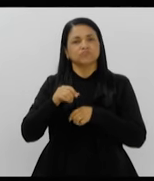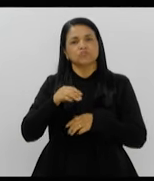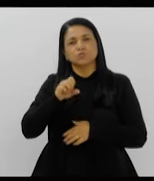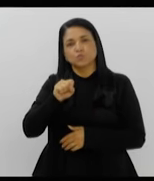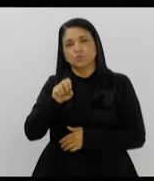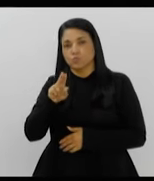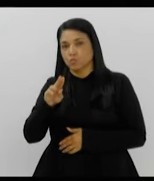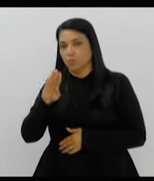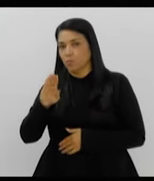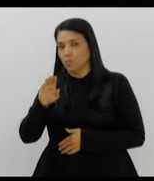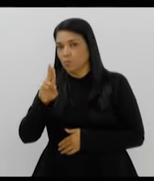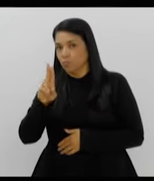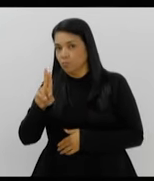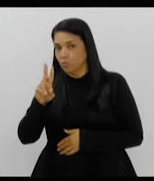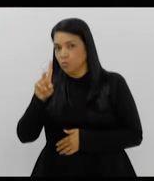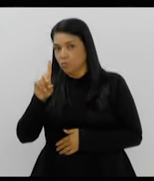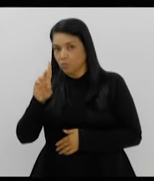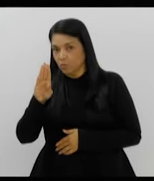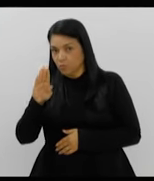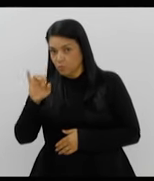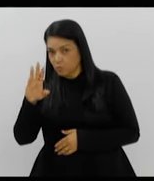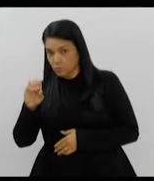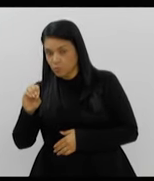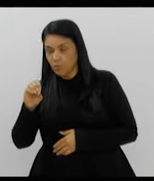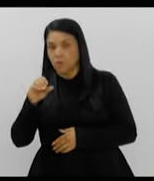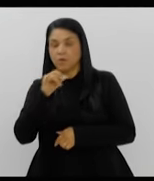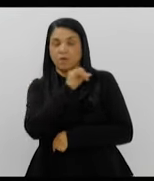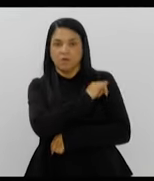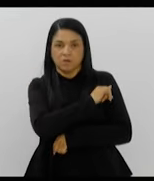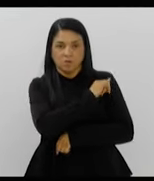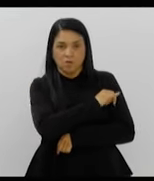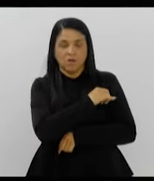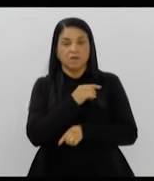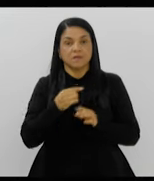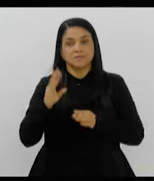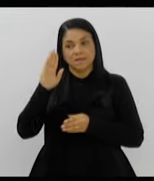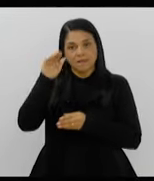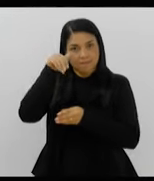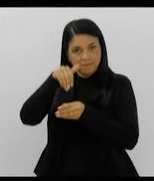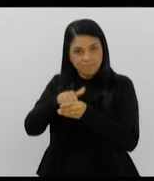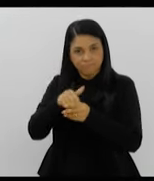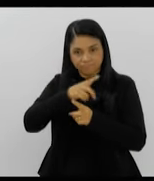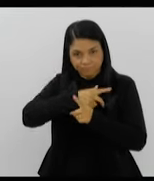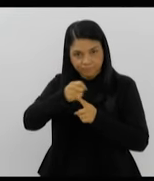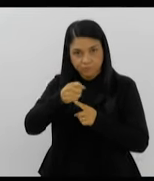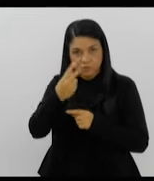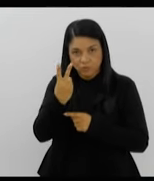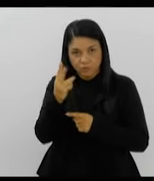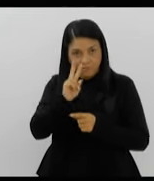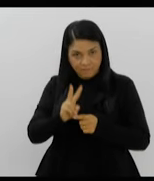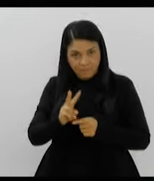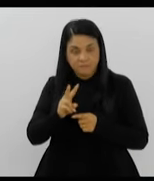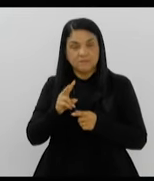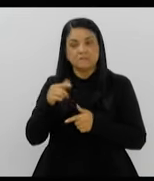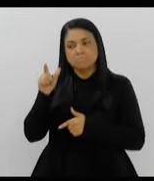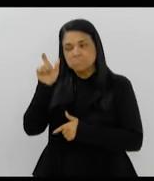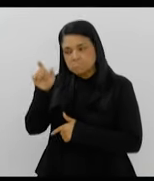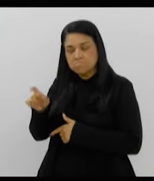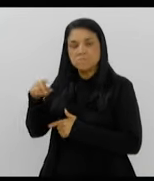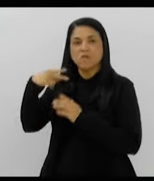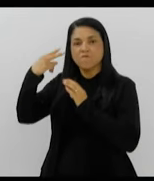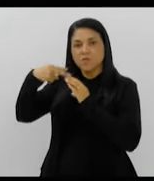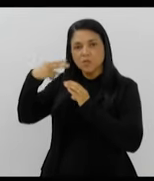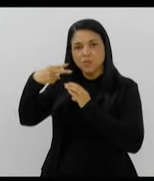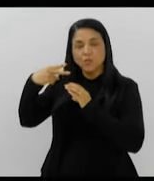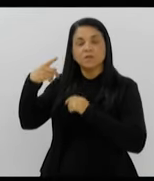carioca. E essa reeleição demonstra o quanto essa vereadora trabalha, luta